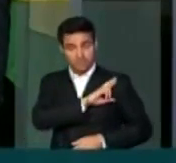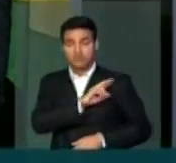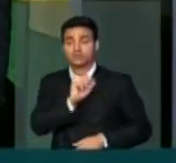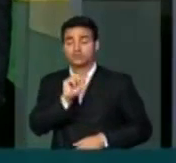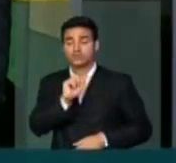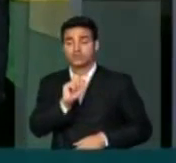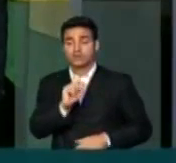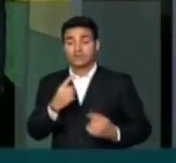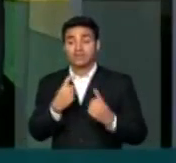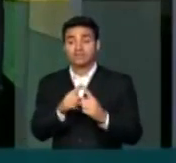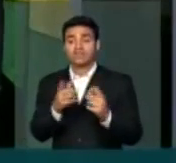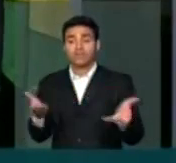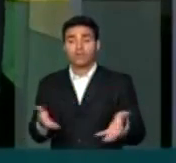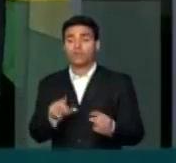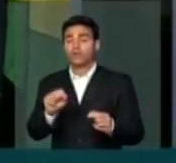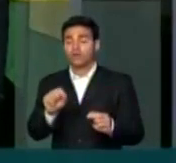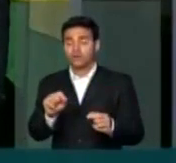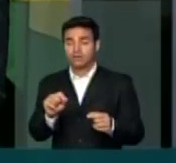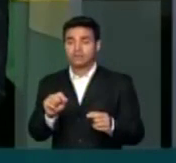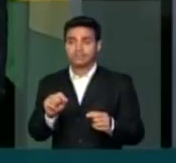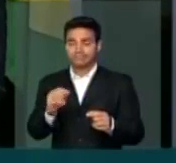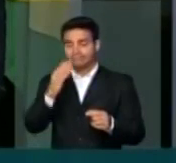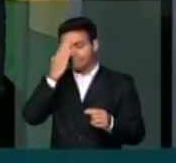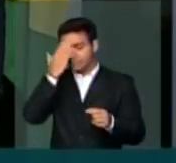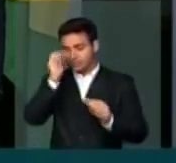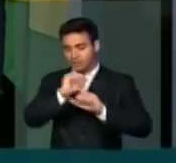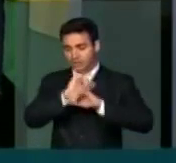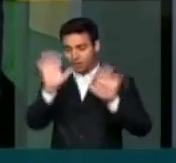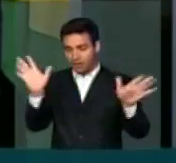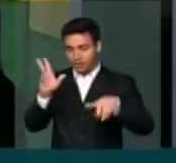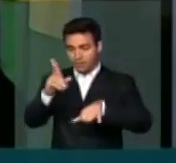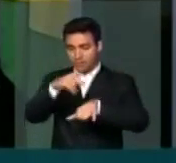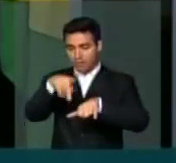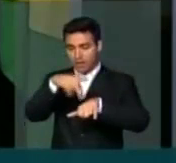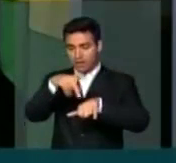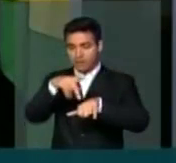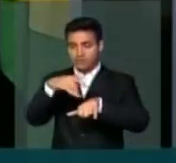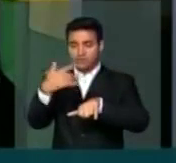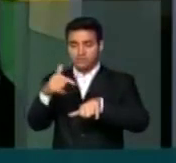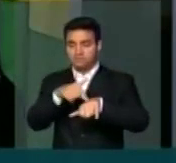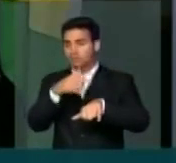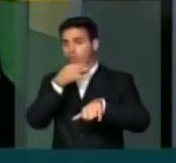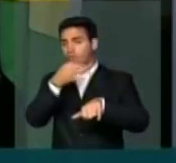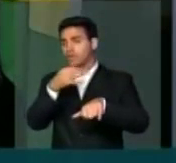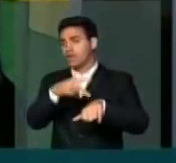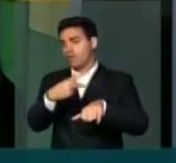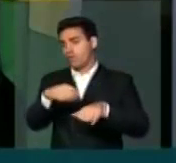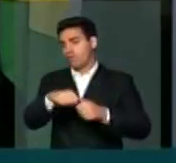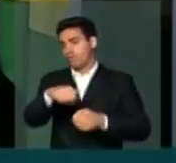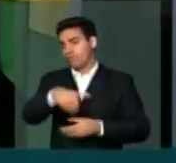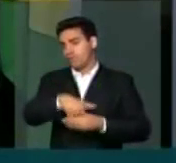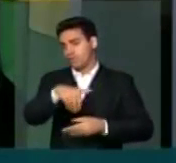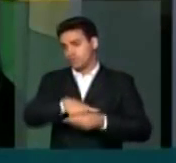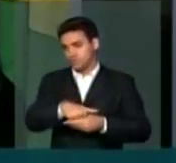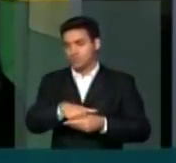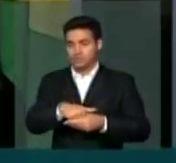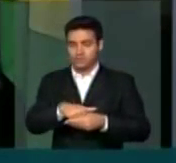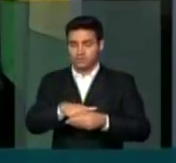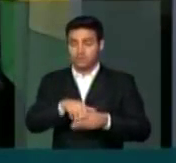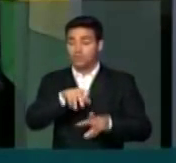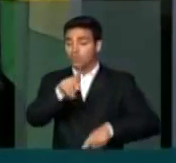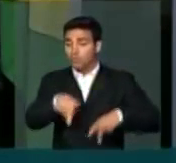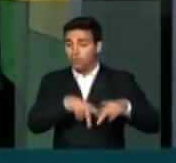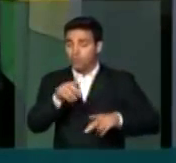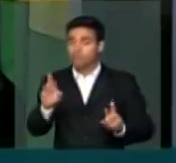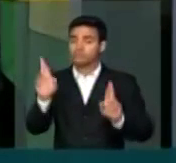de compreender e interpretar o país que emerge das urnas, as expectativas e urgências da nação